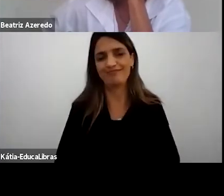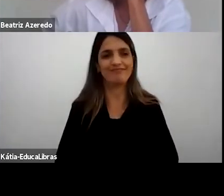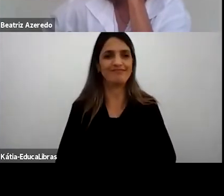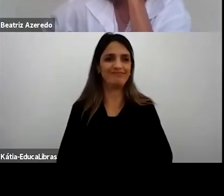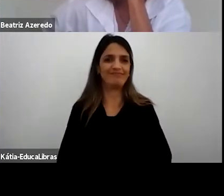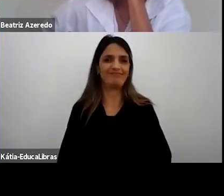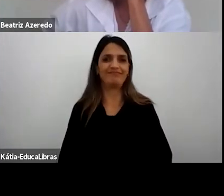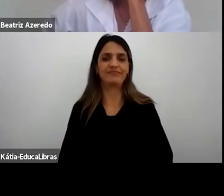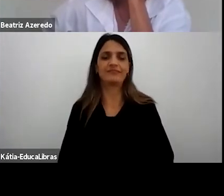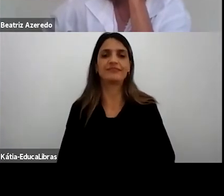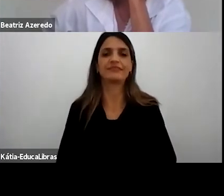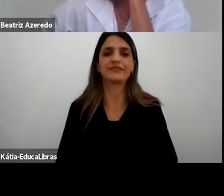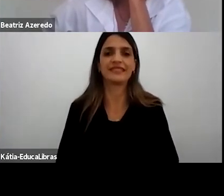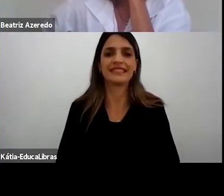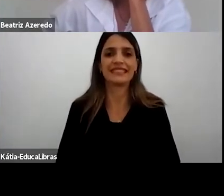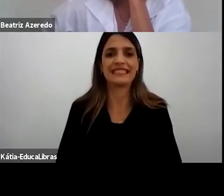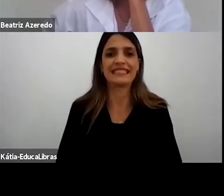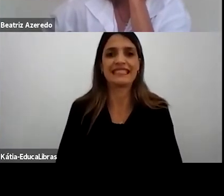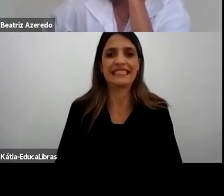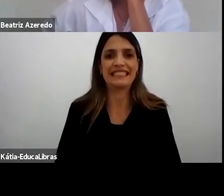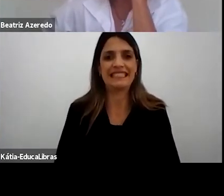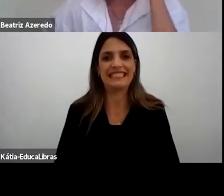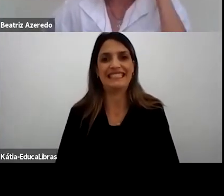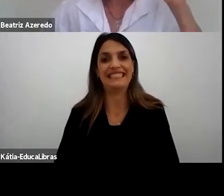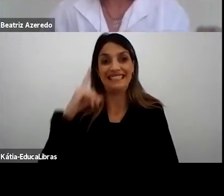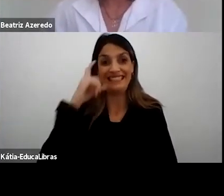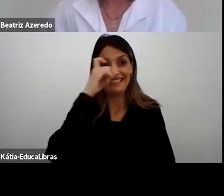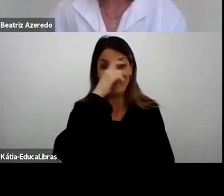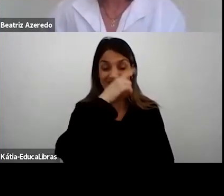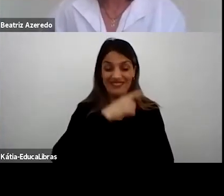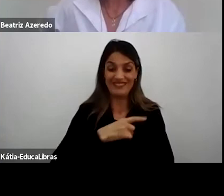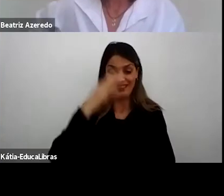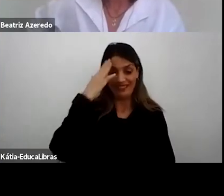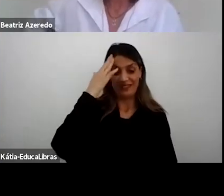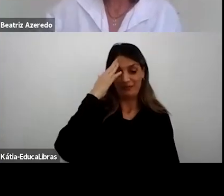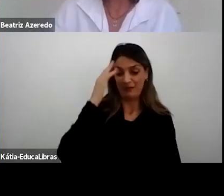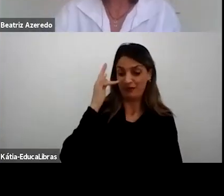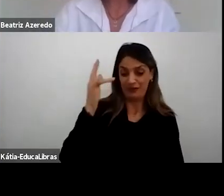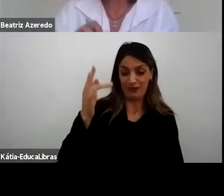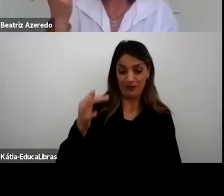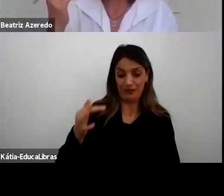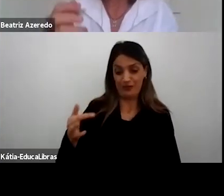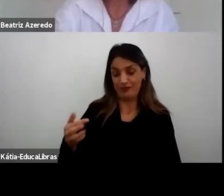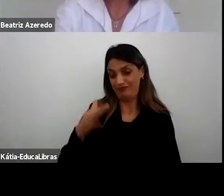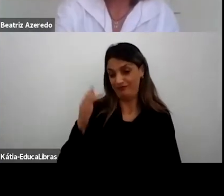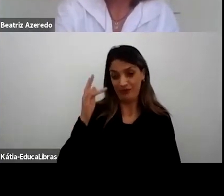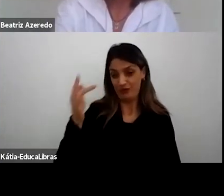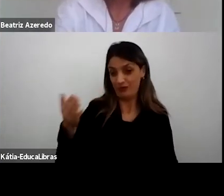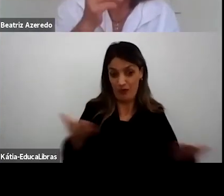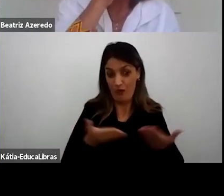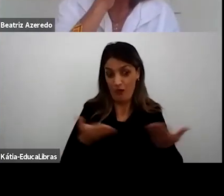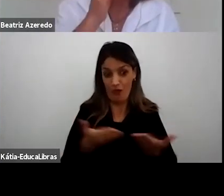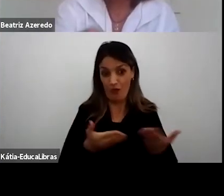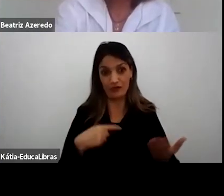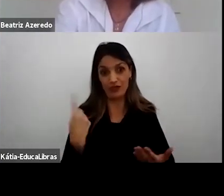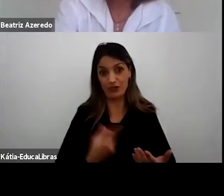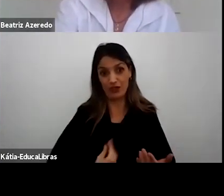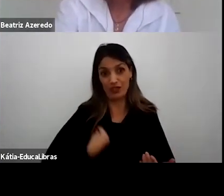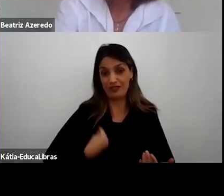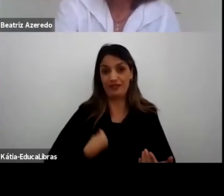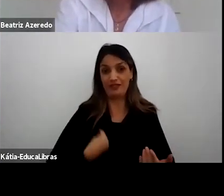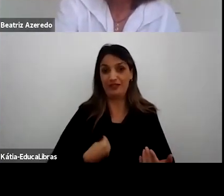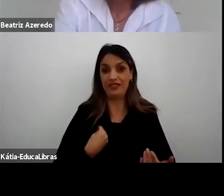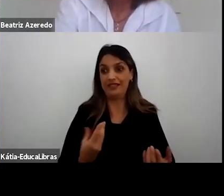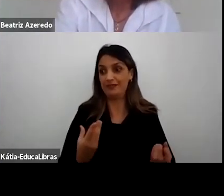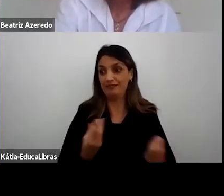É complexo, né? É difícil a gente adivinhar, porque o futuro é hoje, né? A gente está hoje vivendo um mundo que a gente não imaginava,